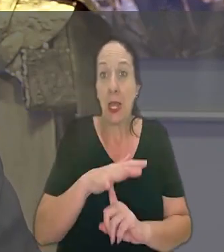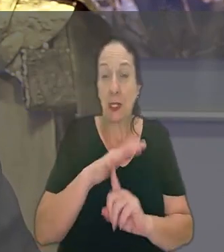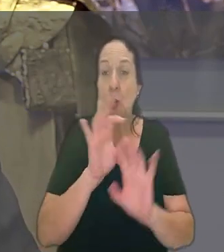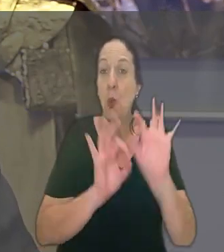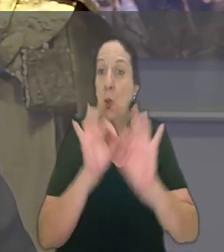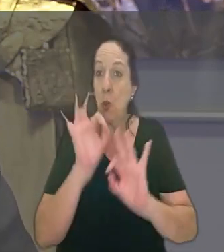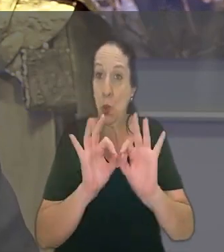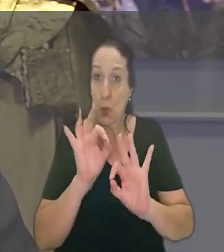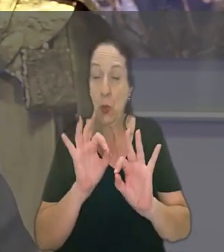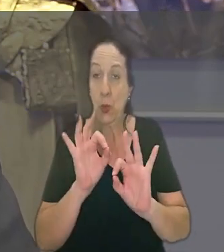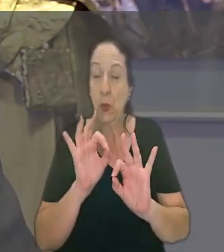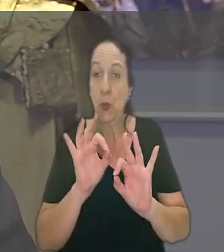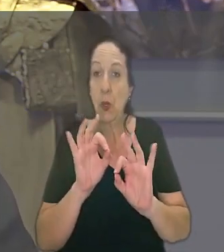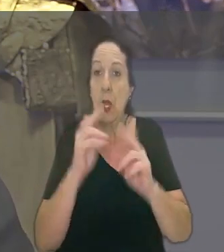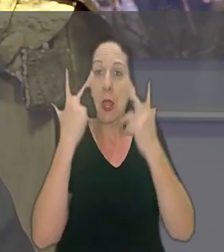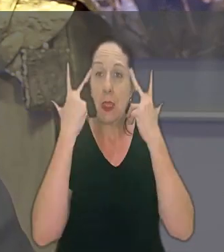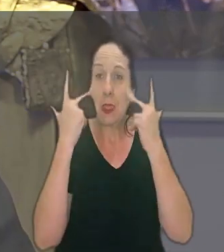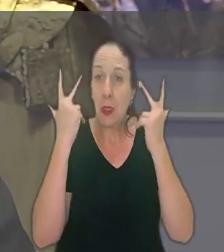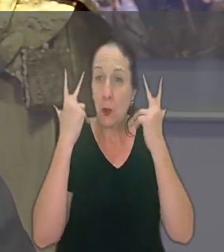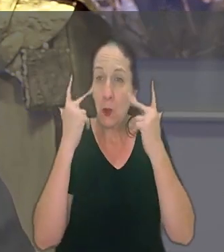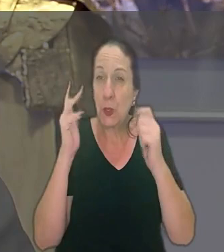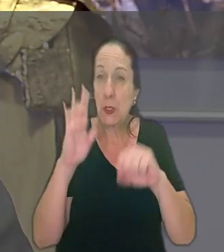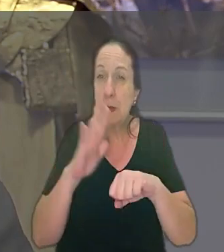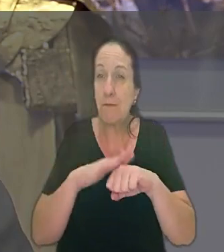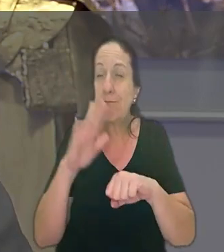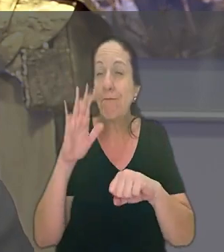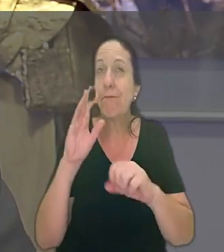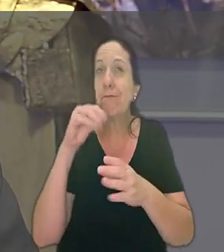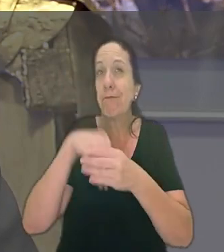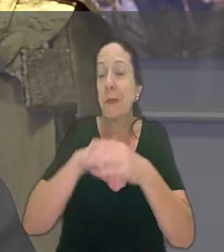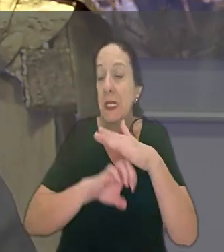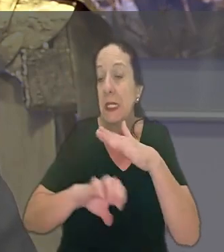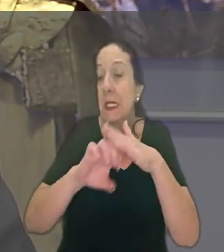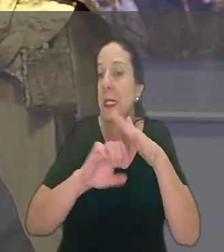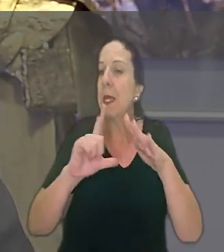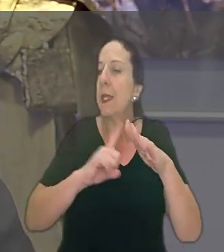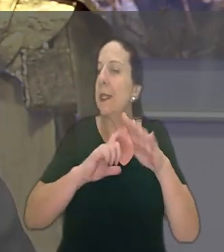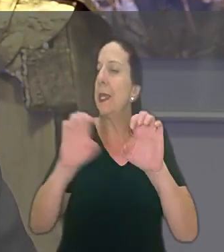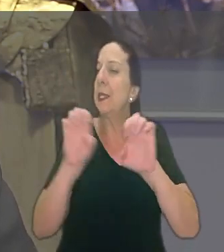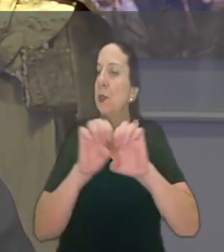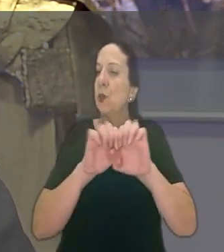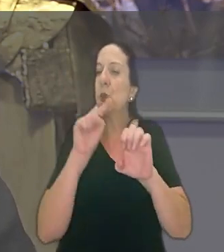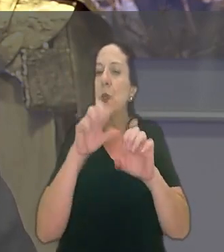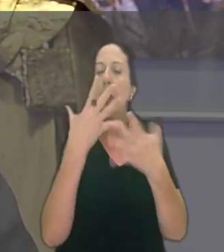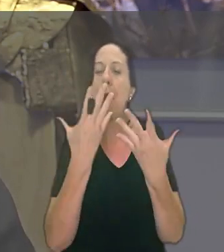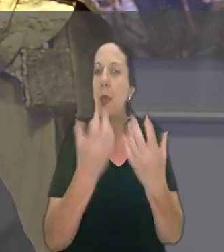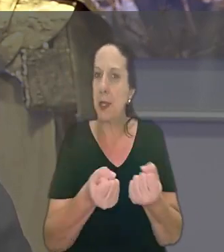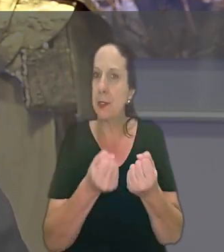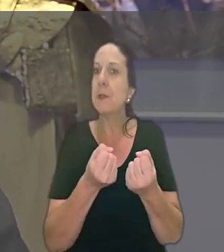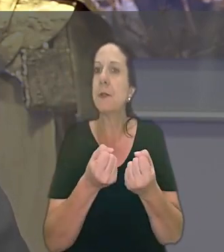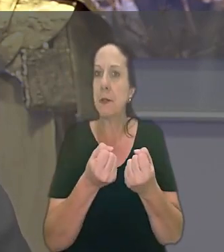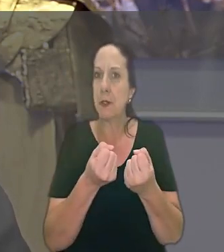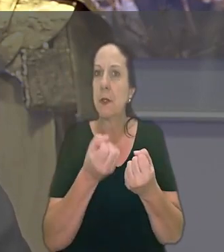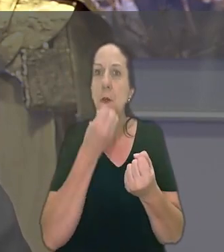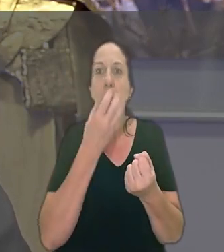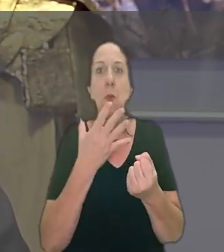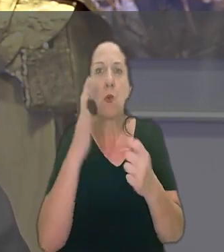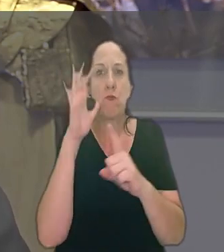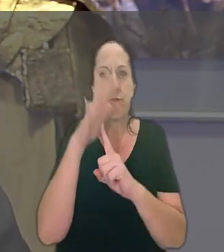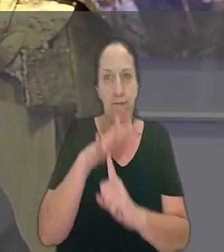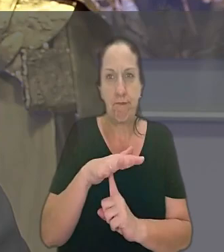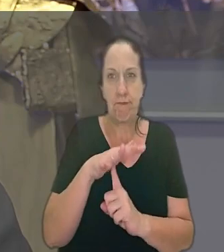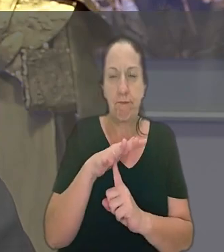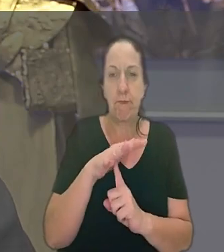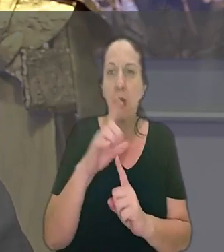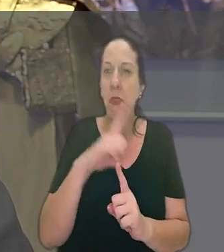assédio moral organizacional tem uma natureza muito mais institucional. Você tem uma estrutura que favorece ou se beneficia do